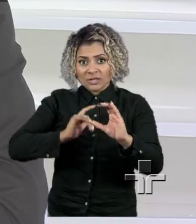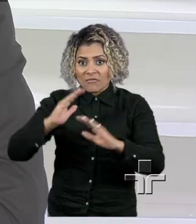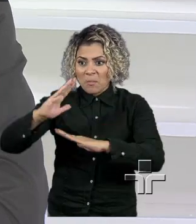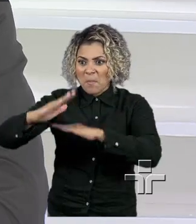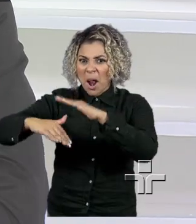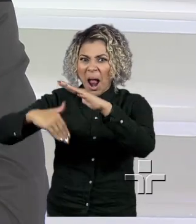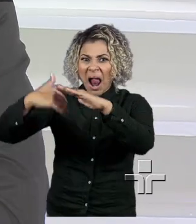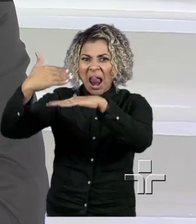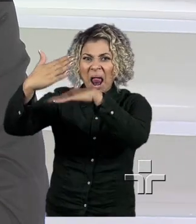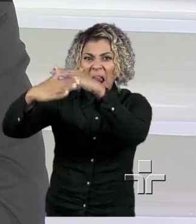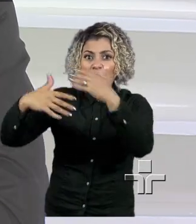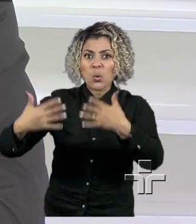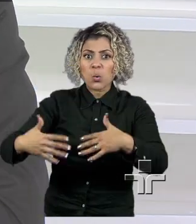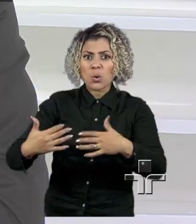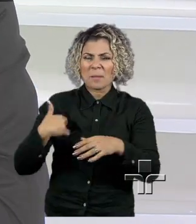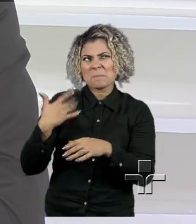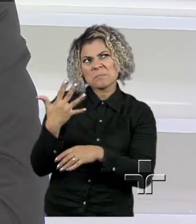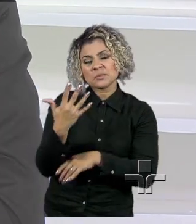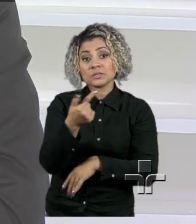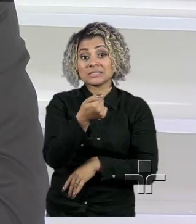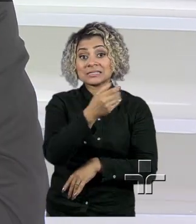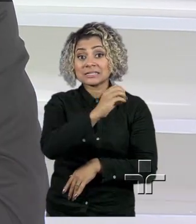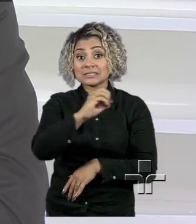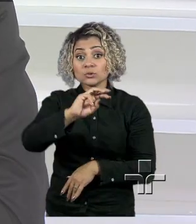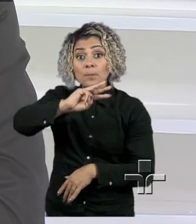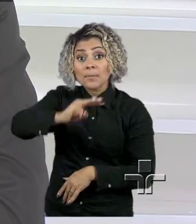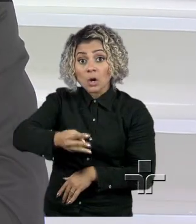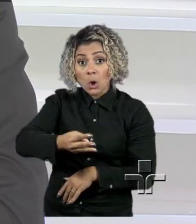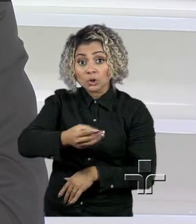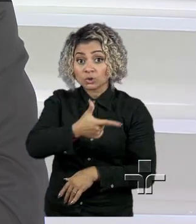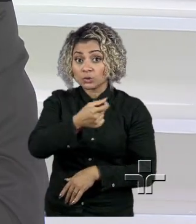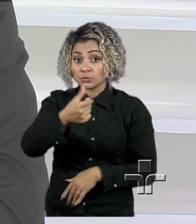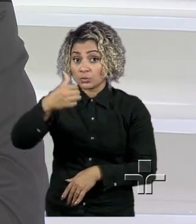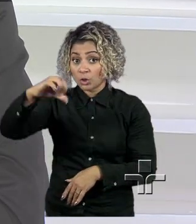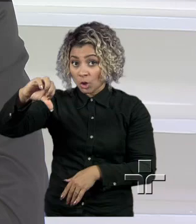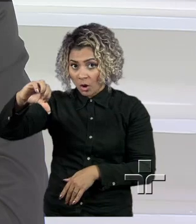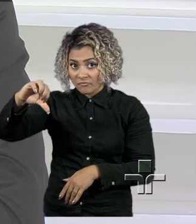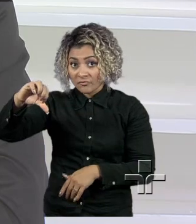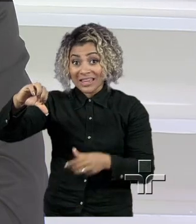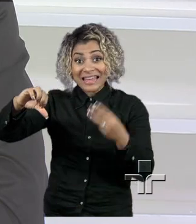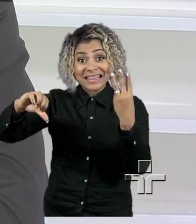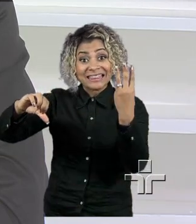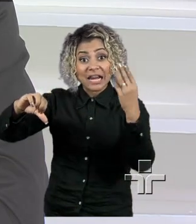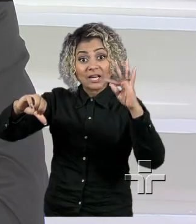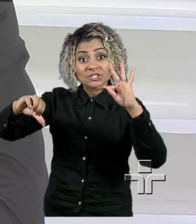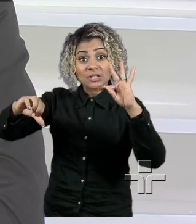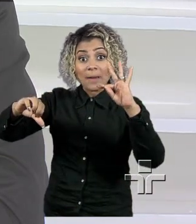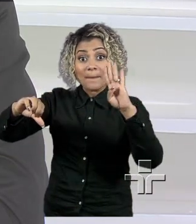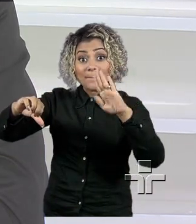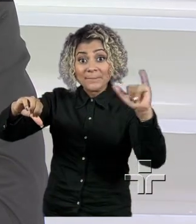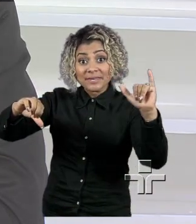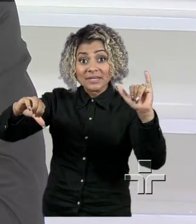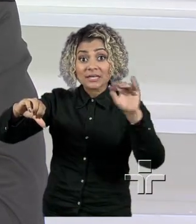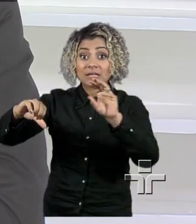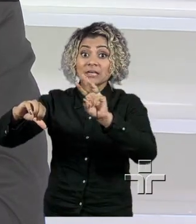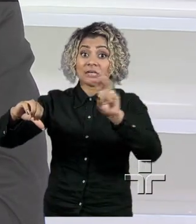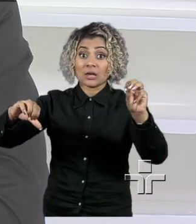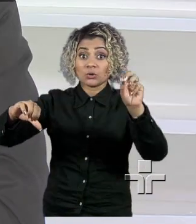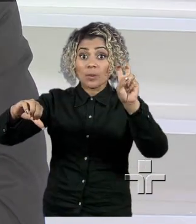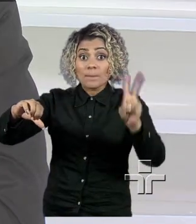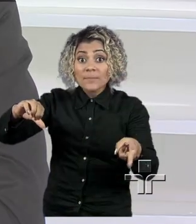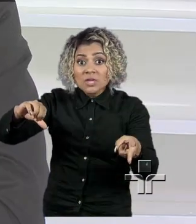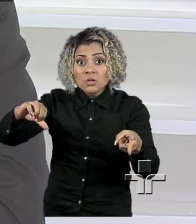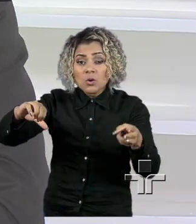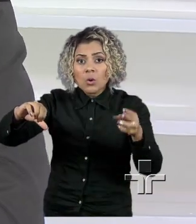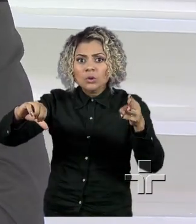anos. Ela passou de um faturamento ali na ordem de 700 milhões em 2009 para 3 bilhões e meio em 2018. Como que